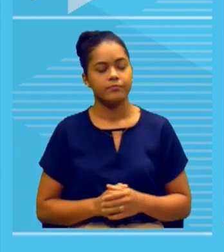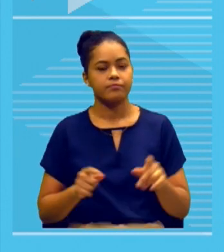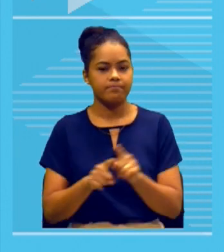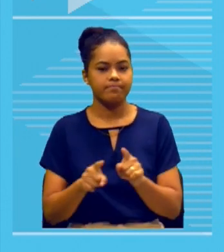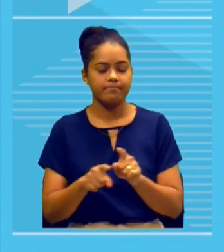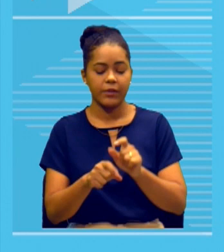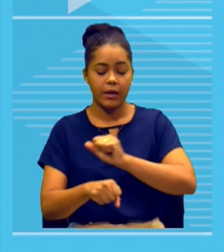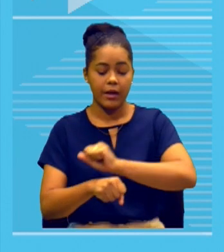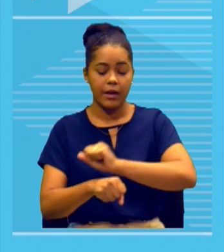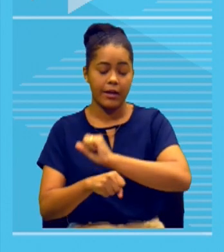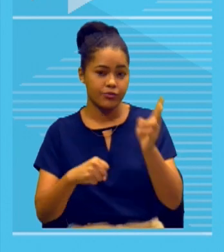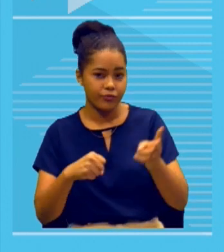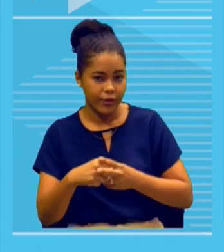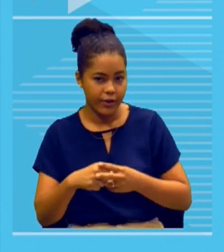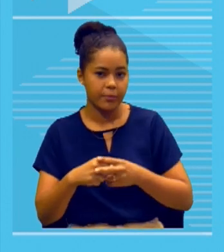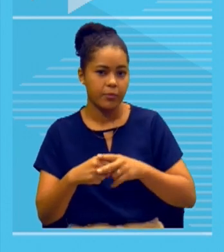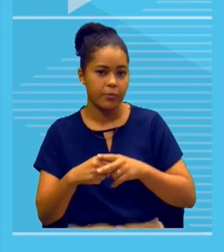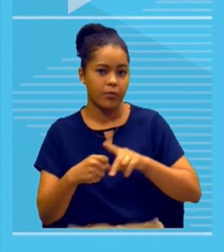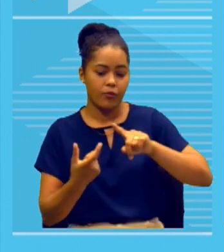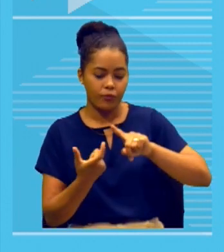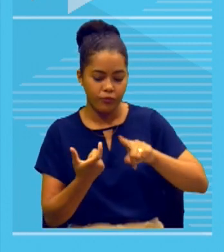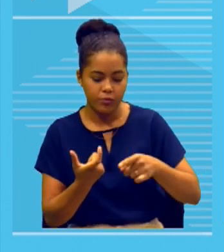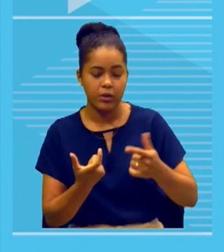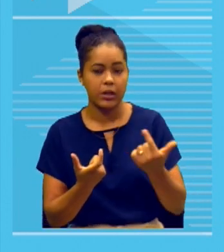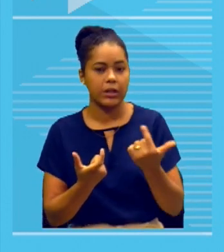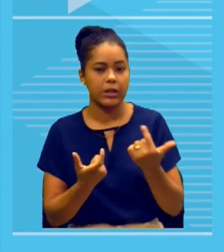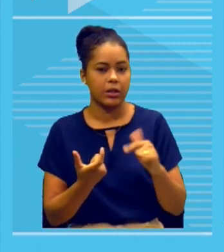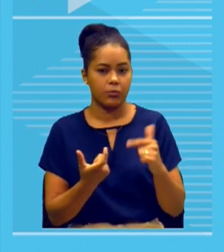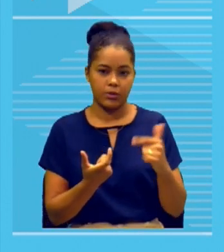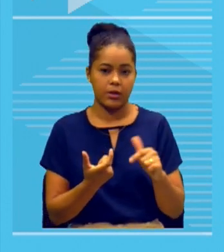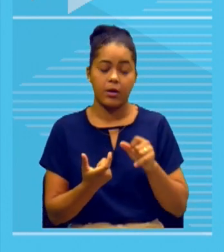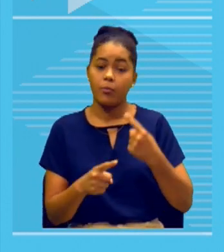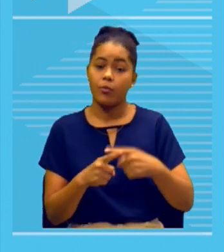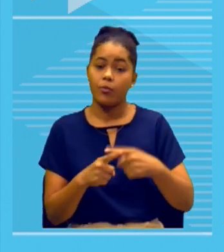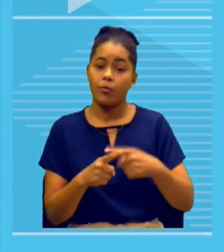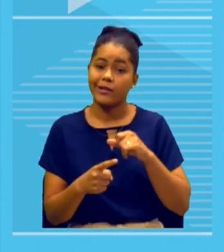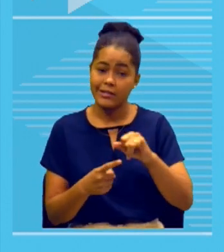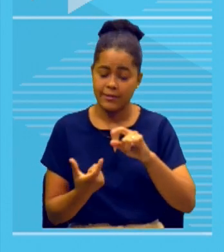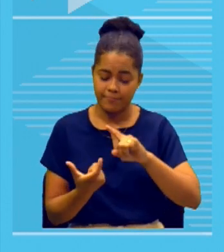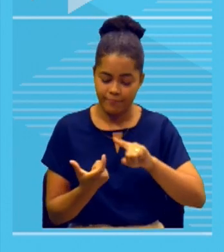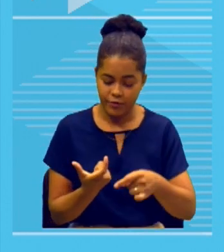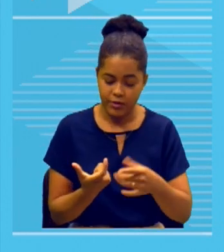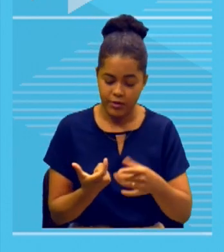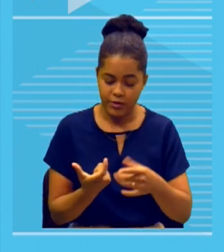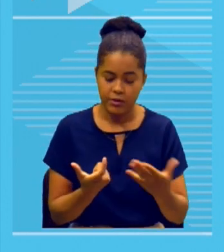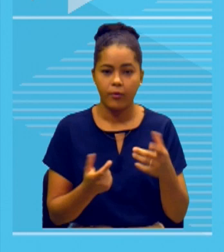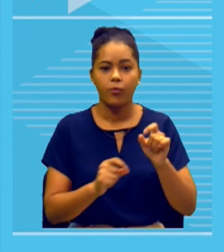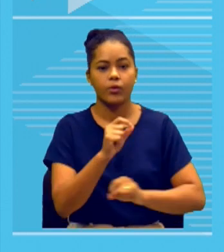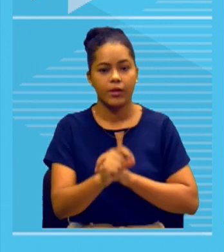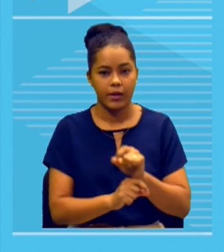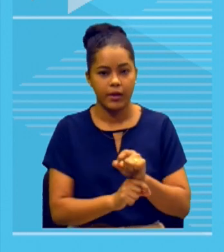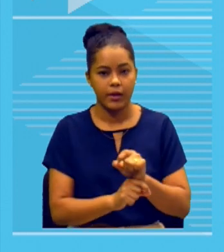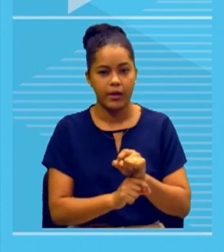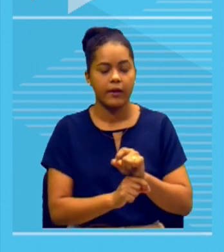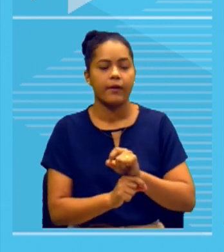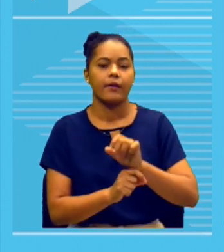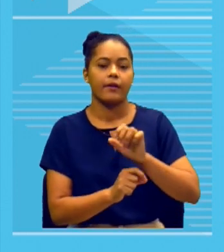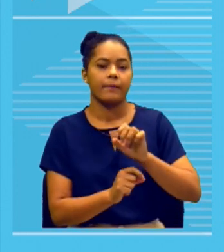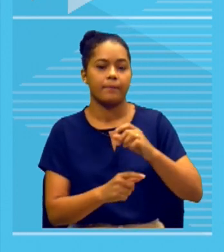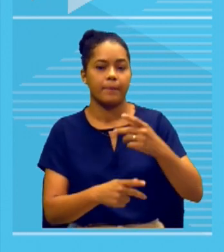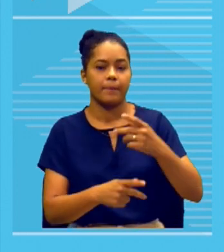advérbios sem pausa Porque se houver pausa aí vai ser em crise